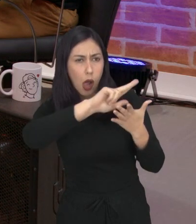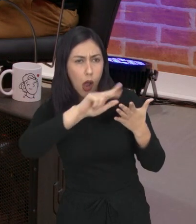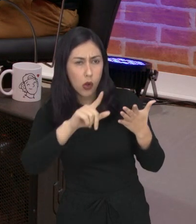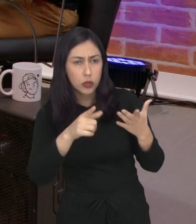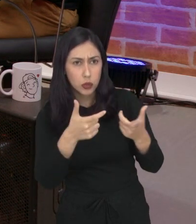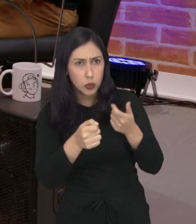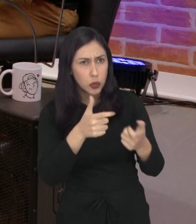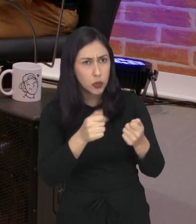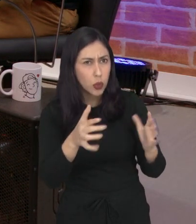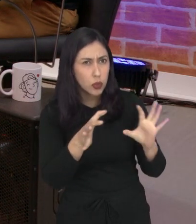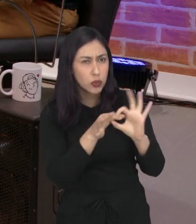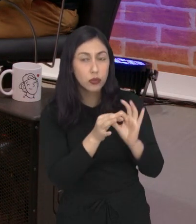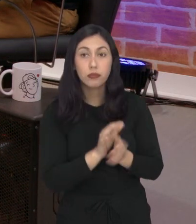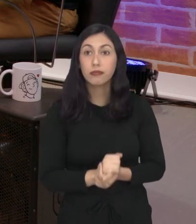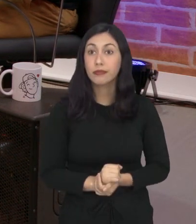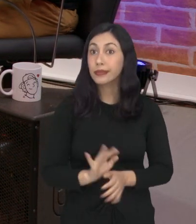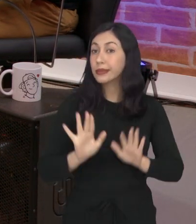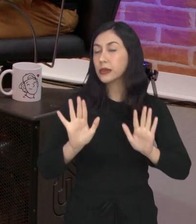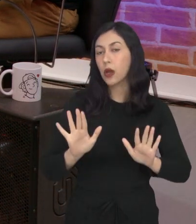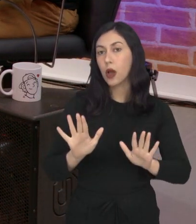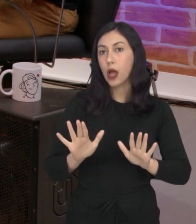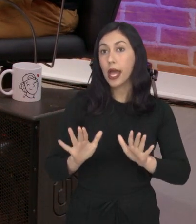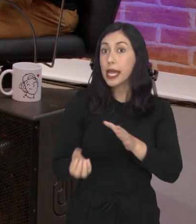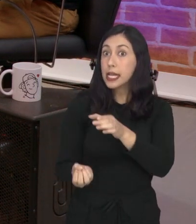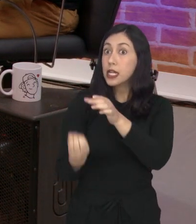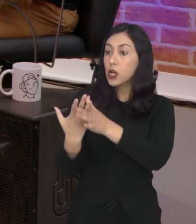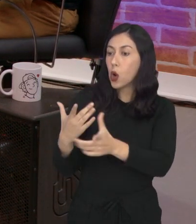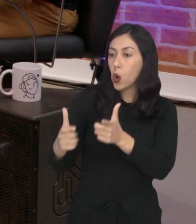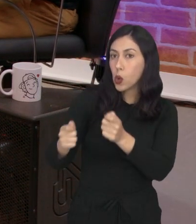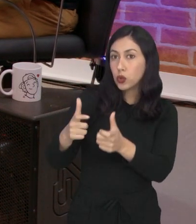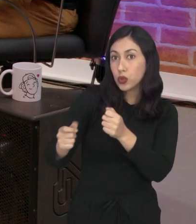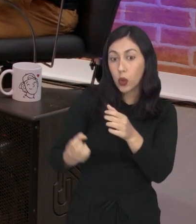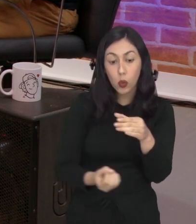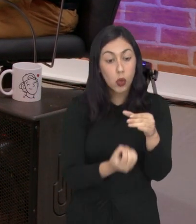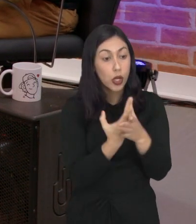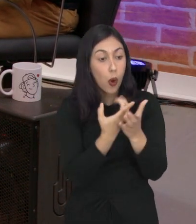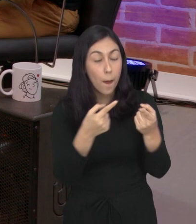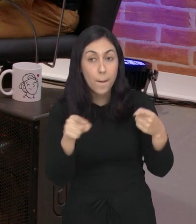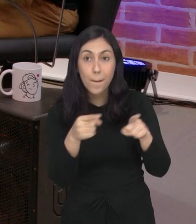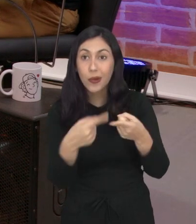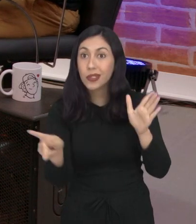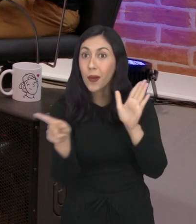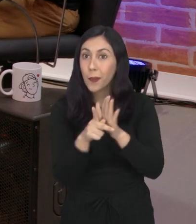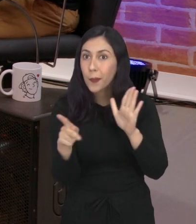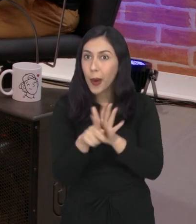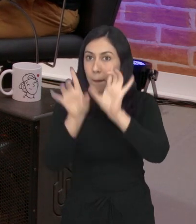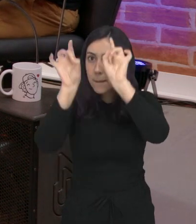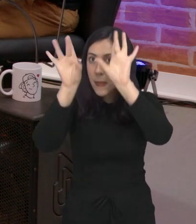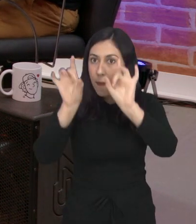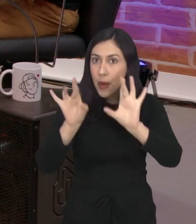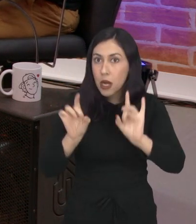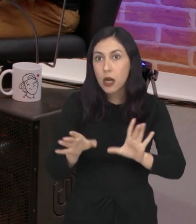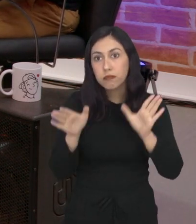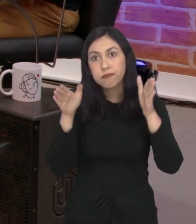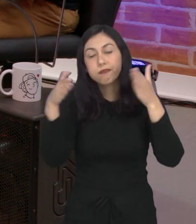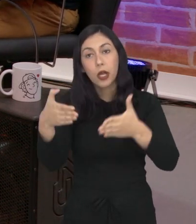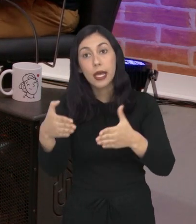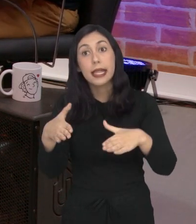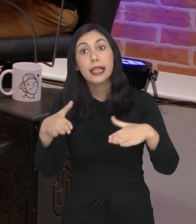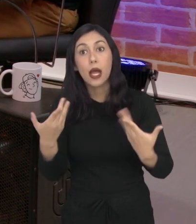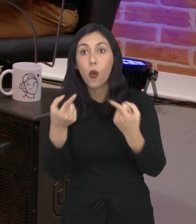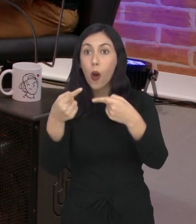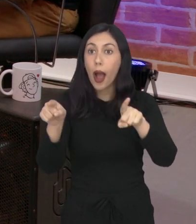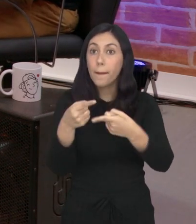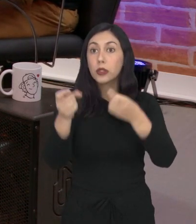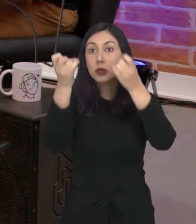trilha, literalmente assim, é como se fosse casado. Ele foi fazendo o jogo e a música. A música, o álbum, se você ouve o álbum, ele narra a narrativa